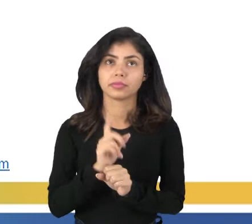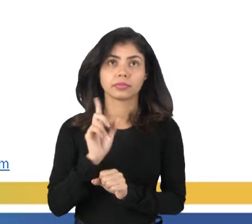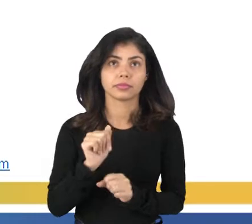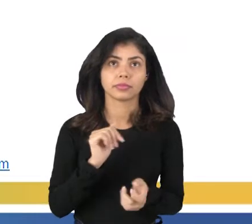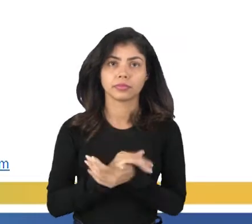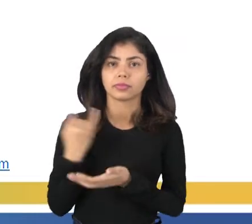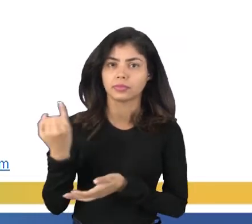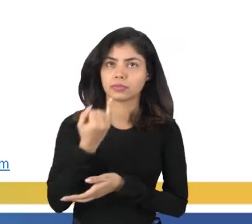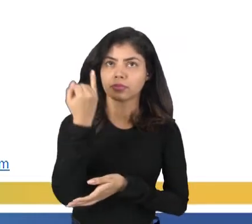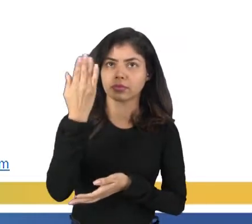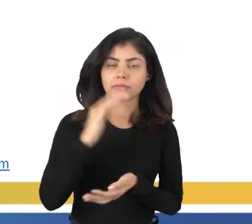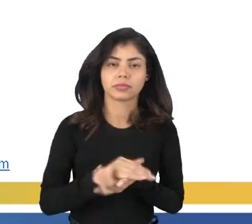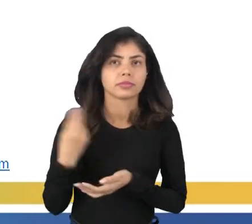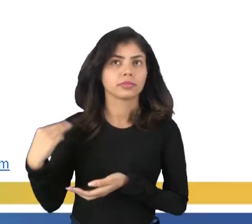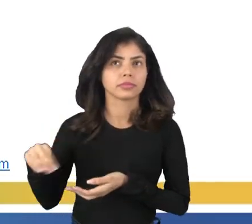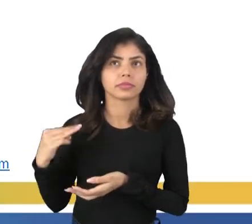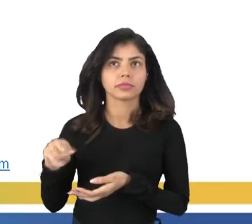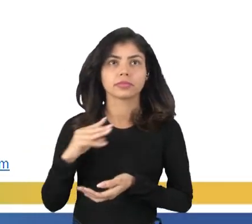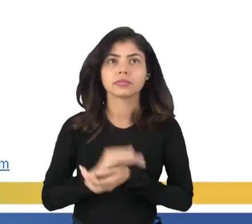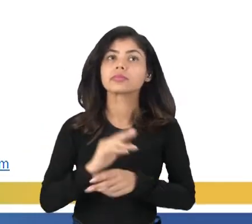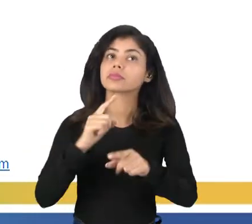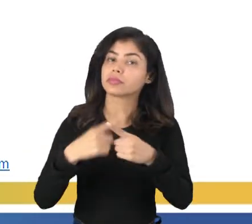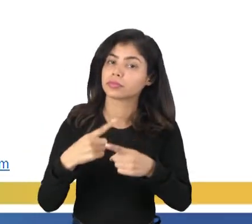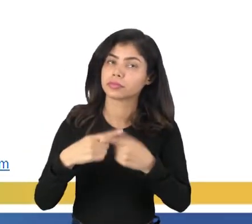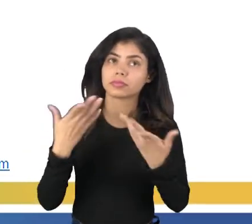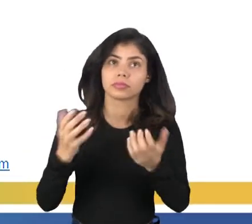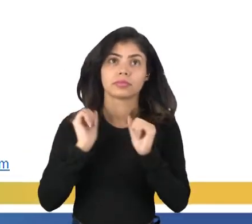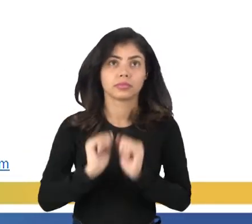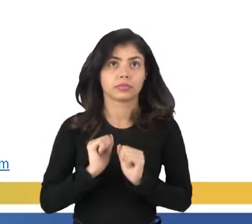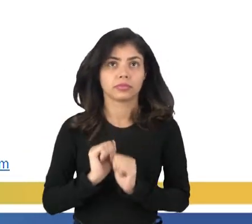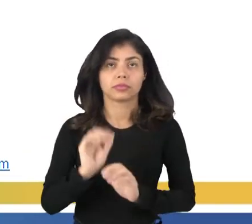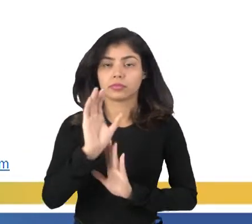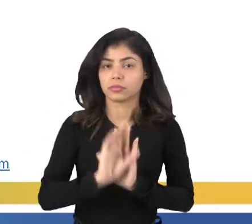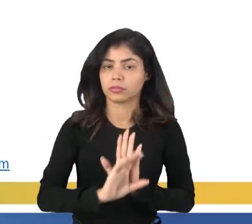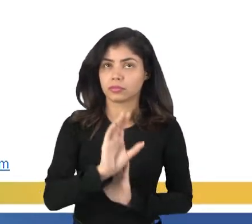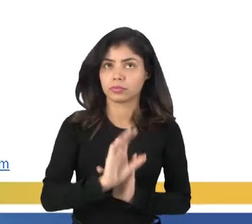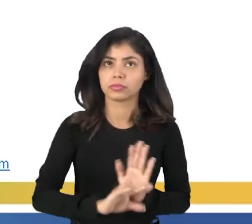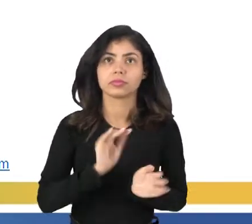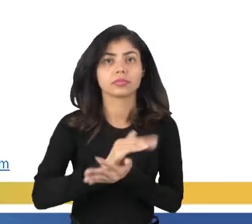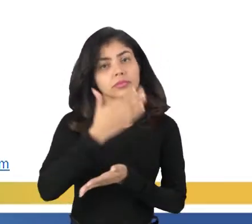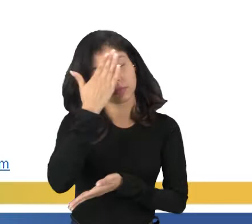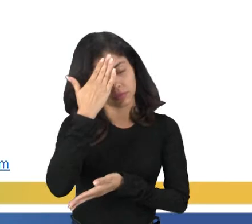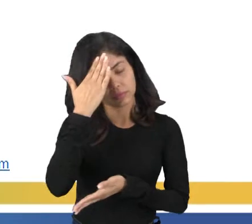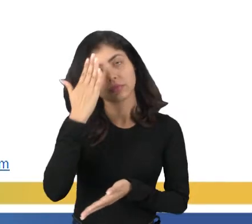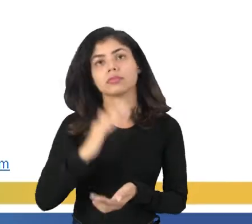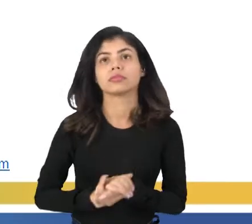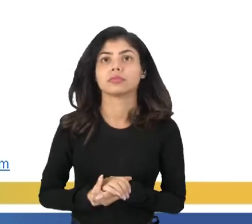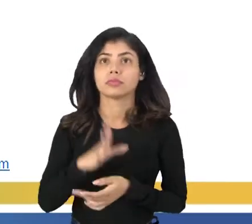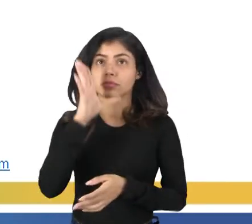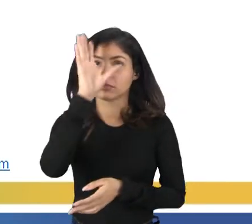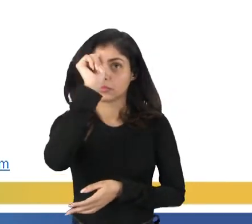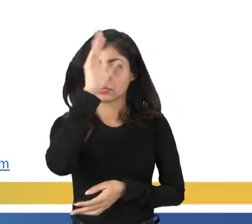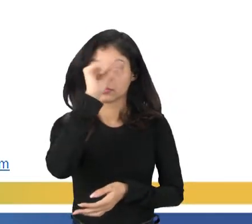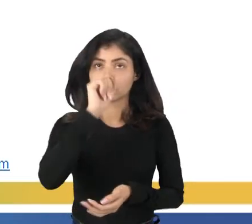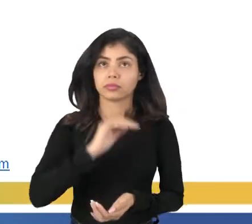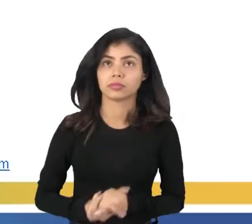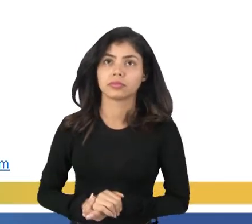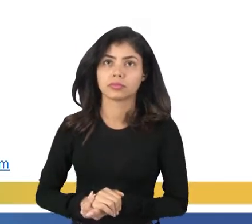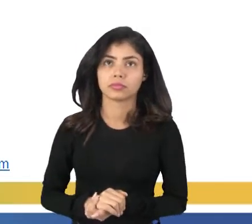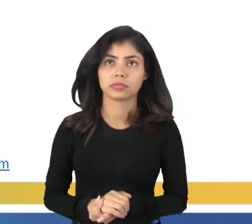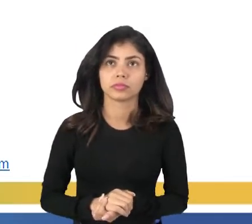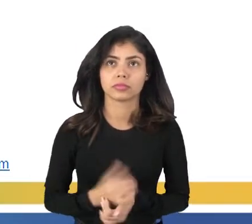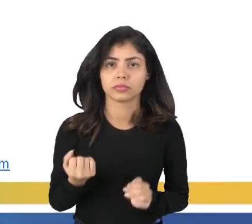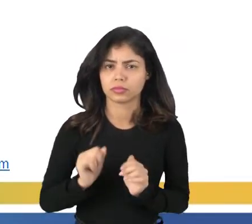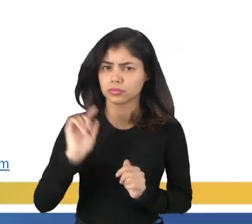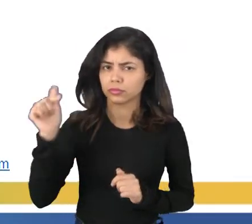adição é uma das principais operações matemáticas, pois com ela podemos conceituar e aprender e